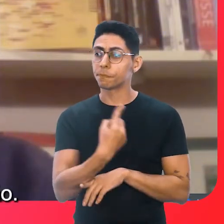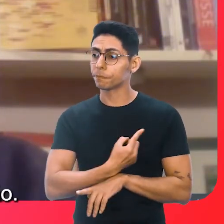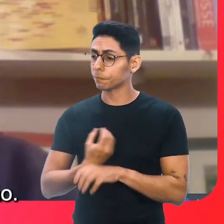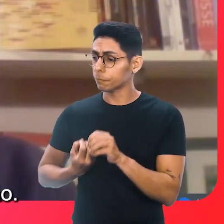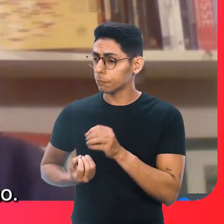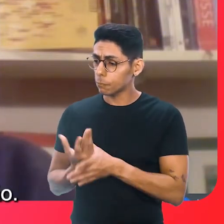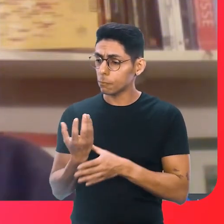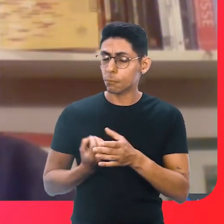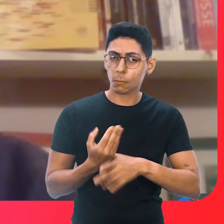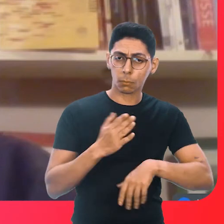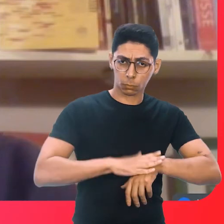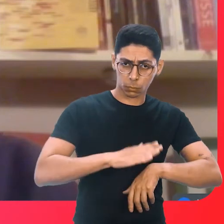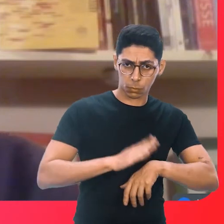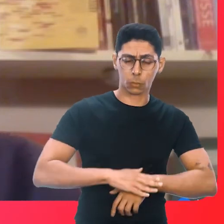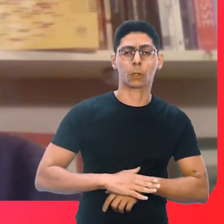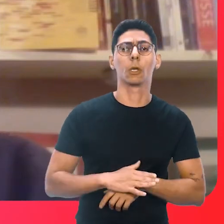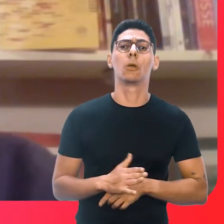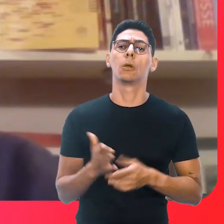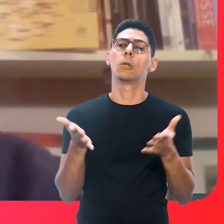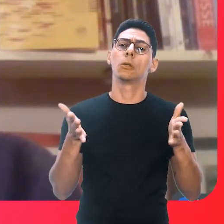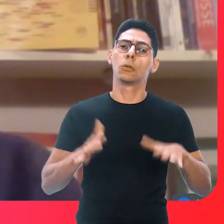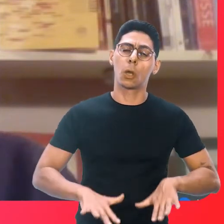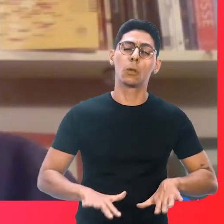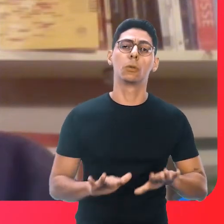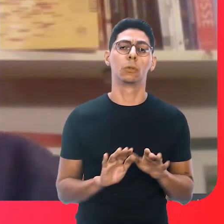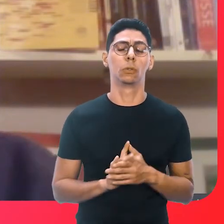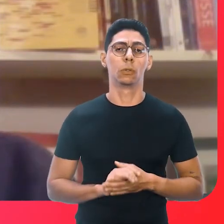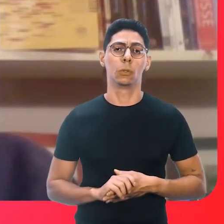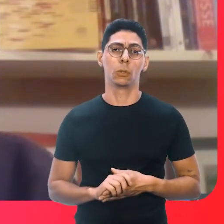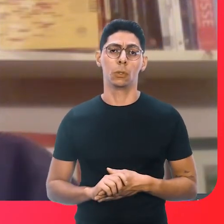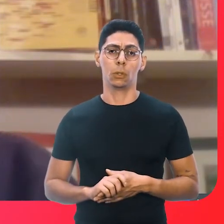o Minuto da Inclusão, e ele acabou sendo, Antônio,